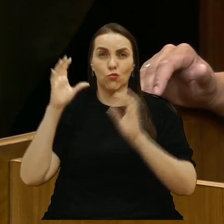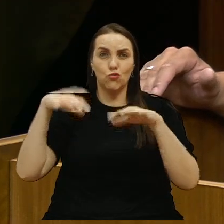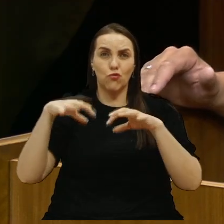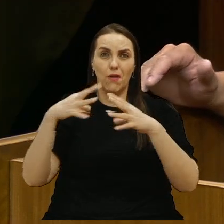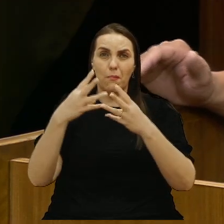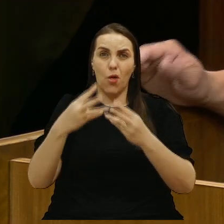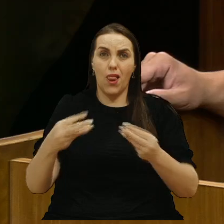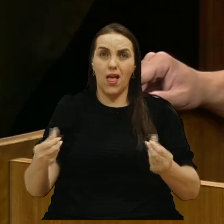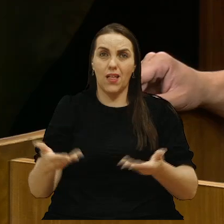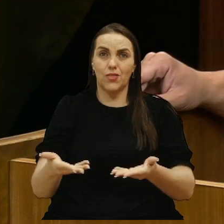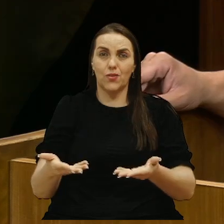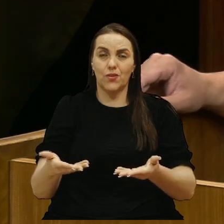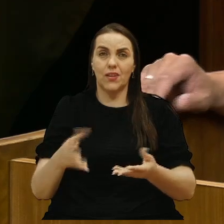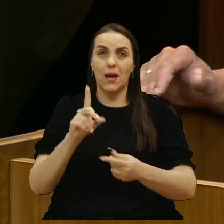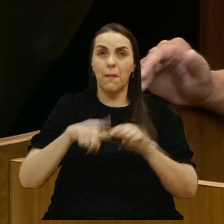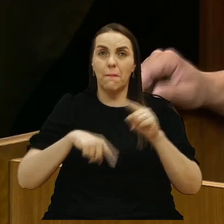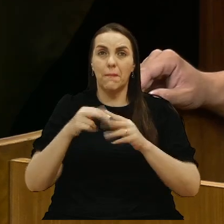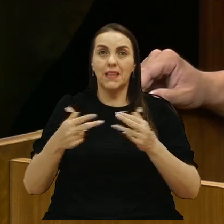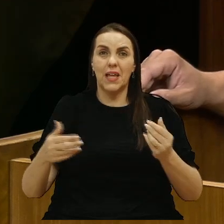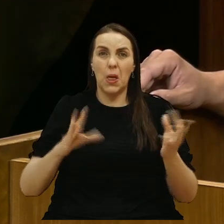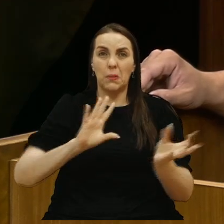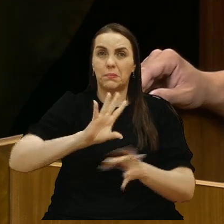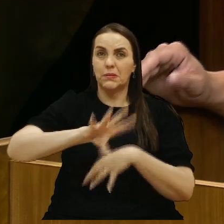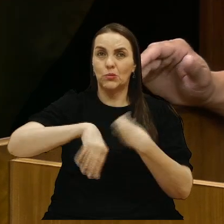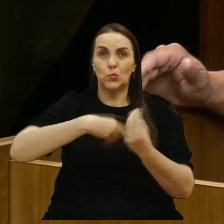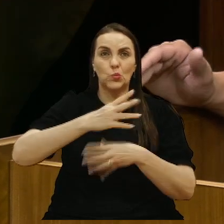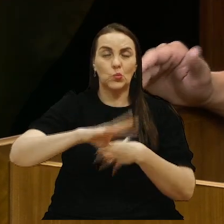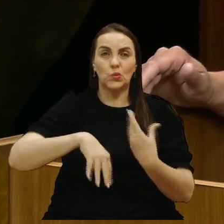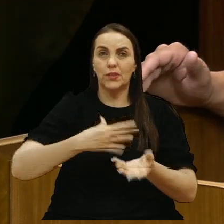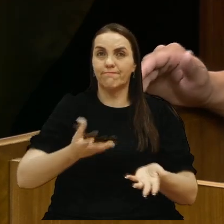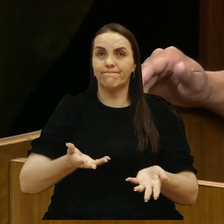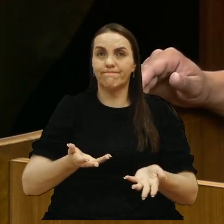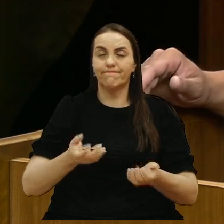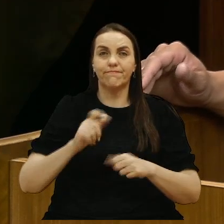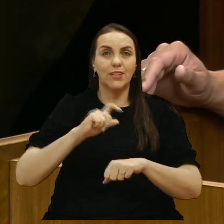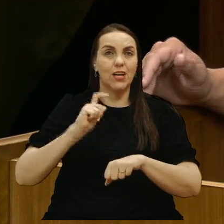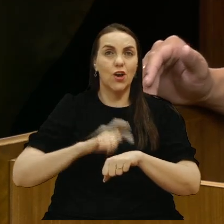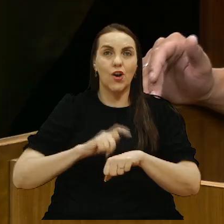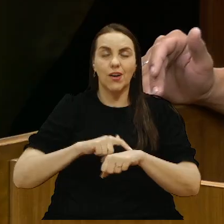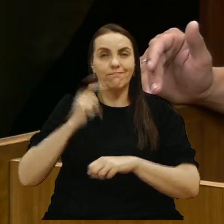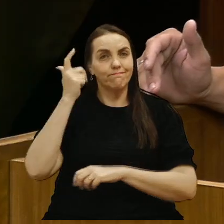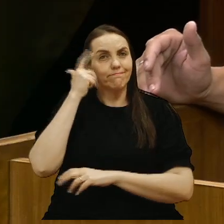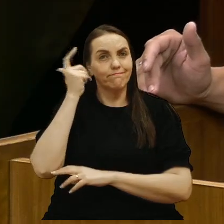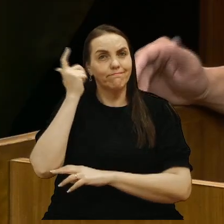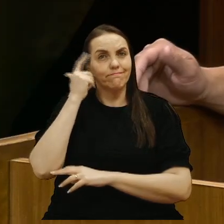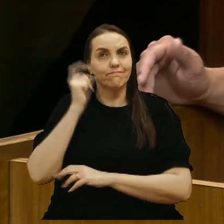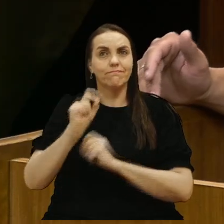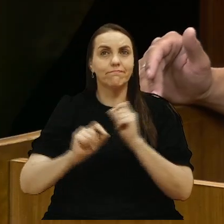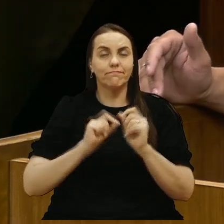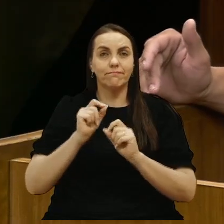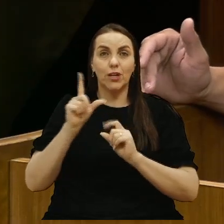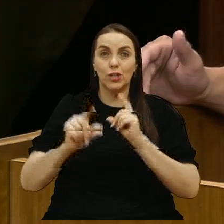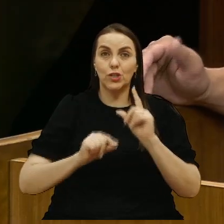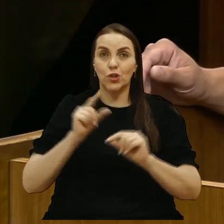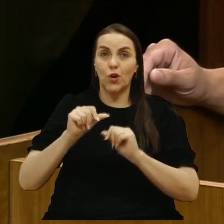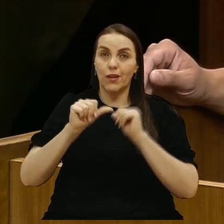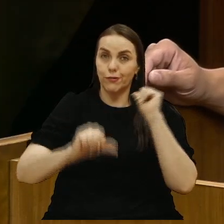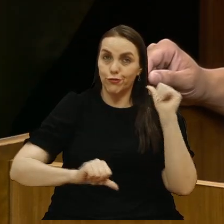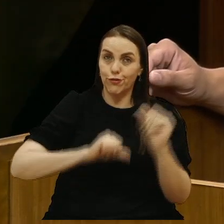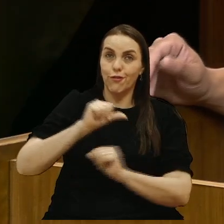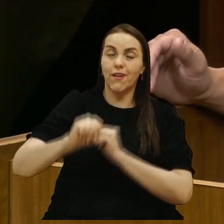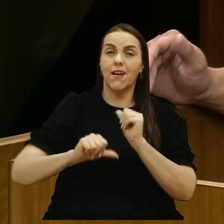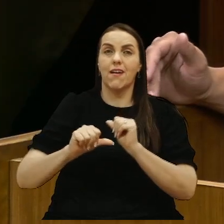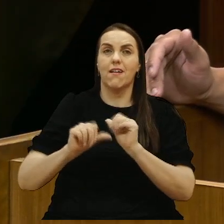Esse material ele se destrói, ele se mistura. Então, está na hora da gente pensar vamos pensar numa alternativa de trocar esse